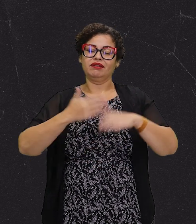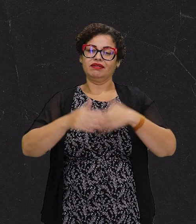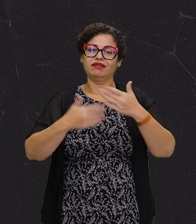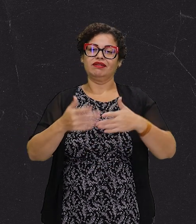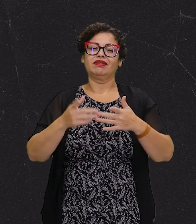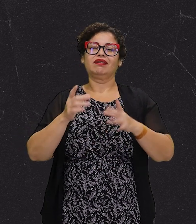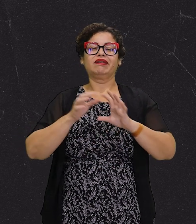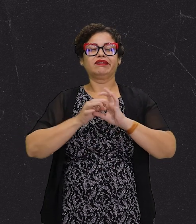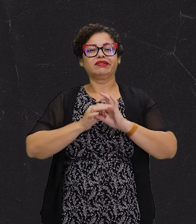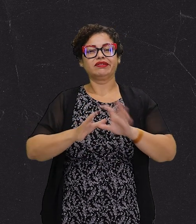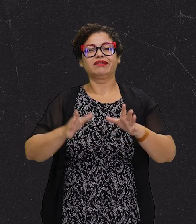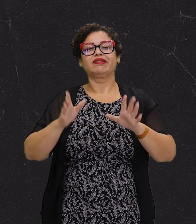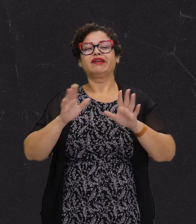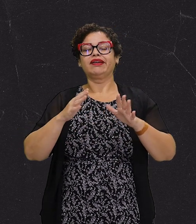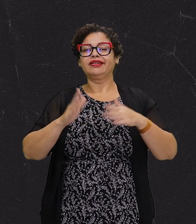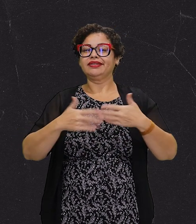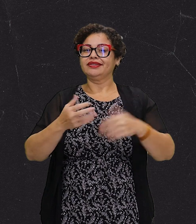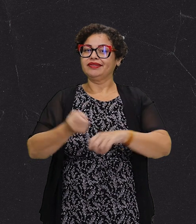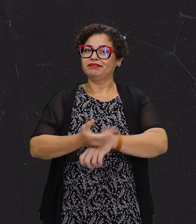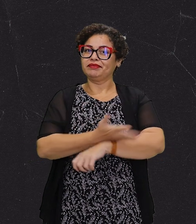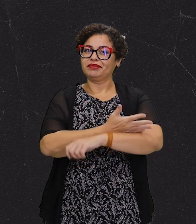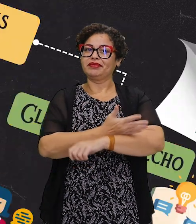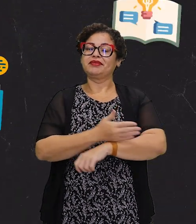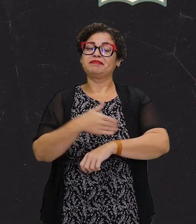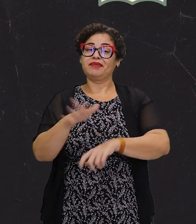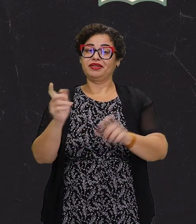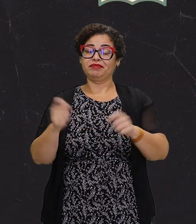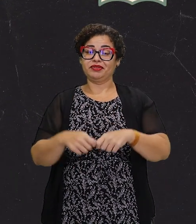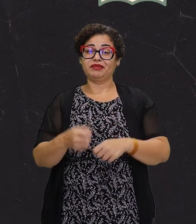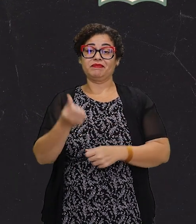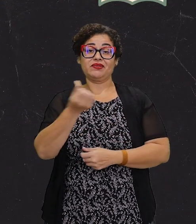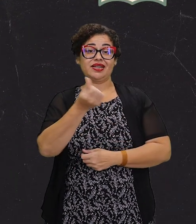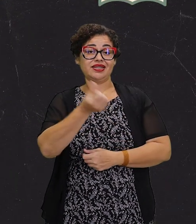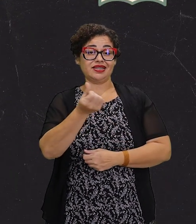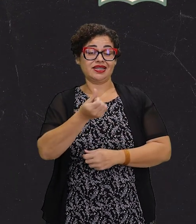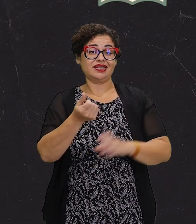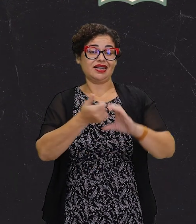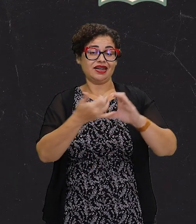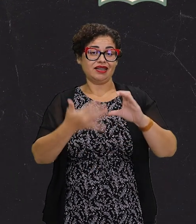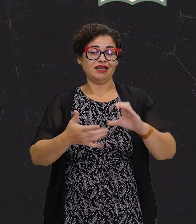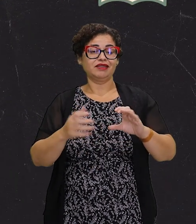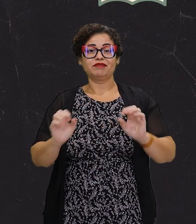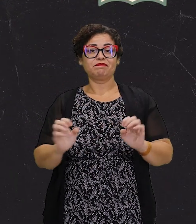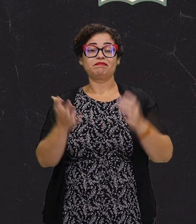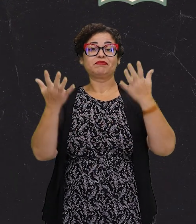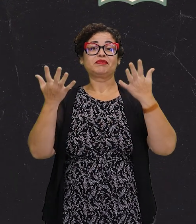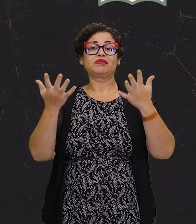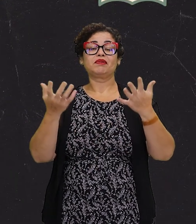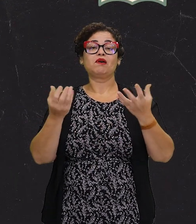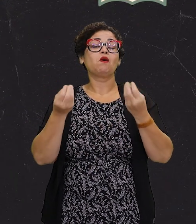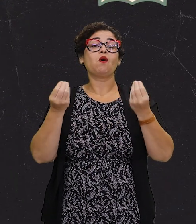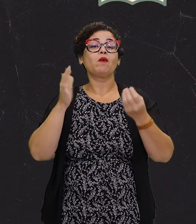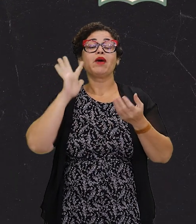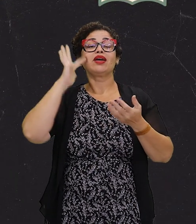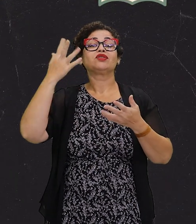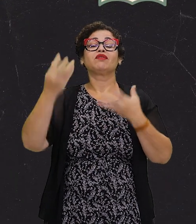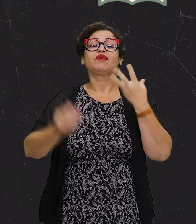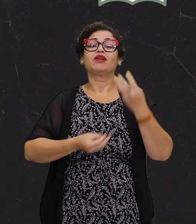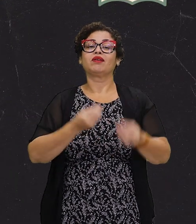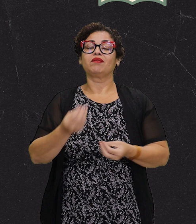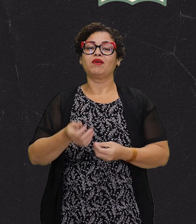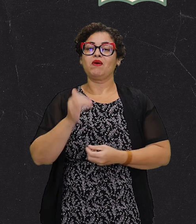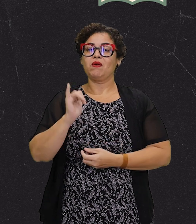de maneira mais direta e envolvente. Sexta característica, clímax e desfecho.